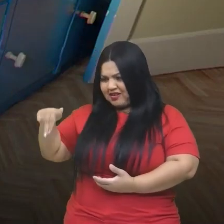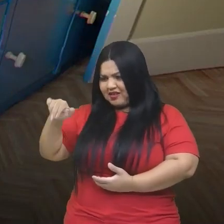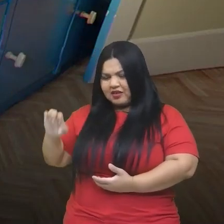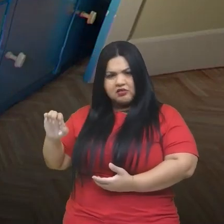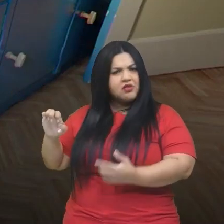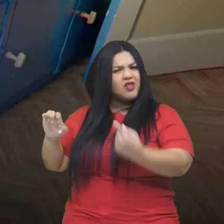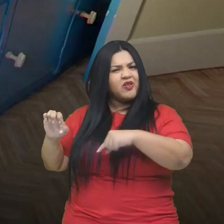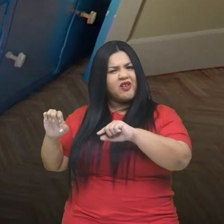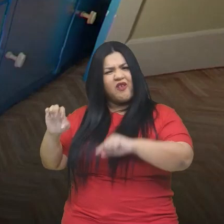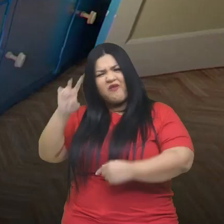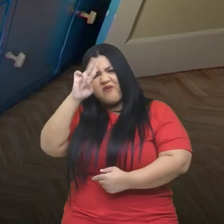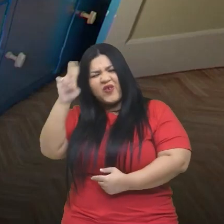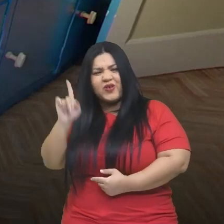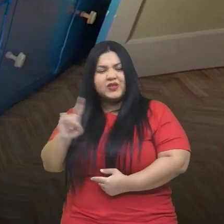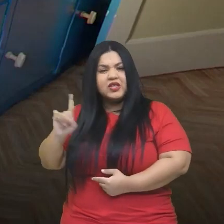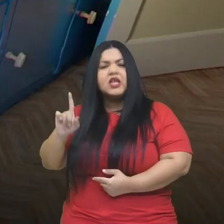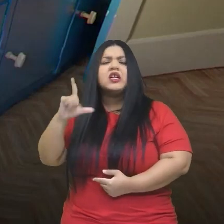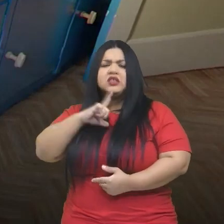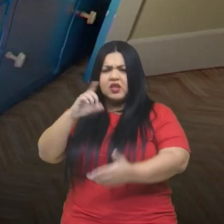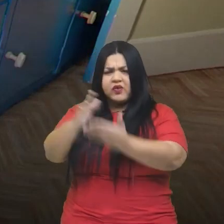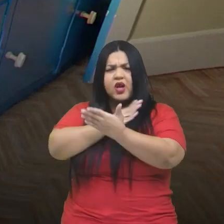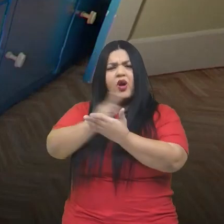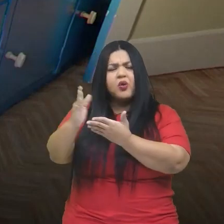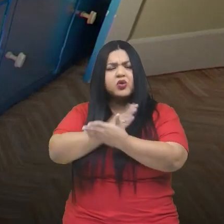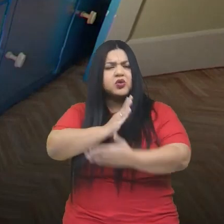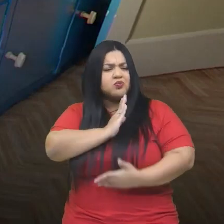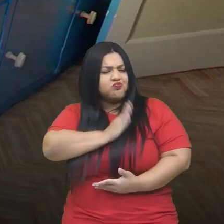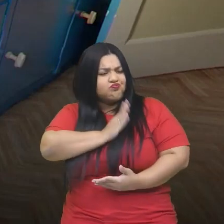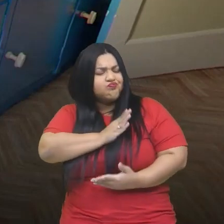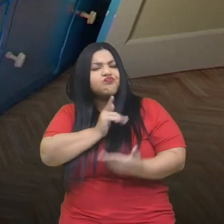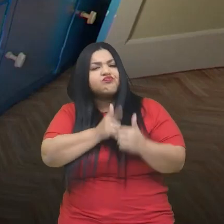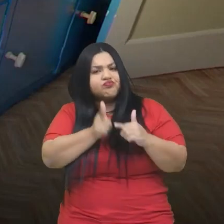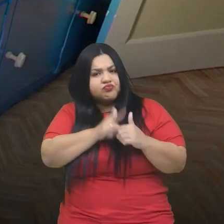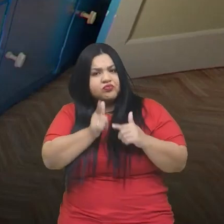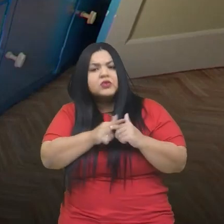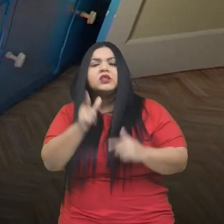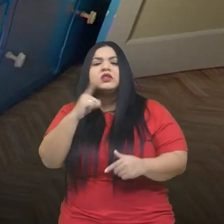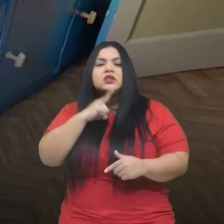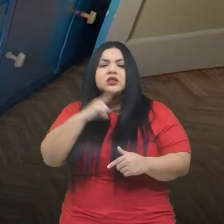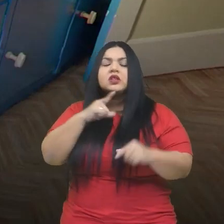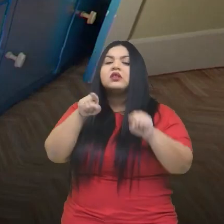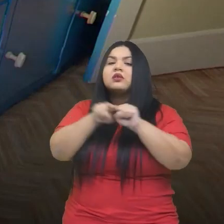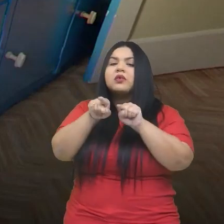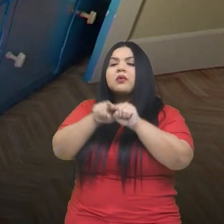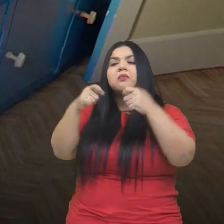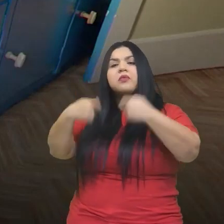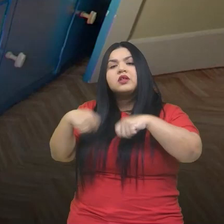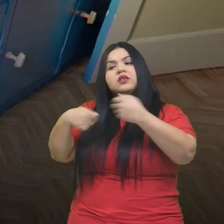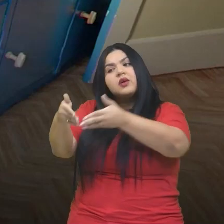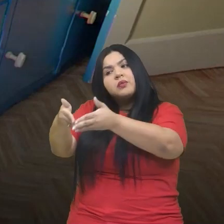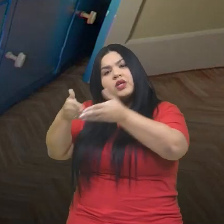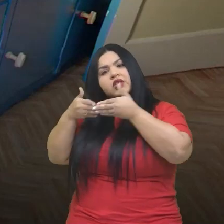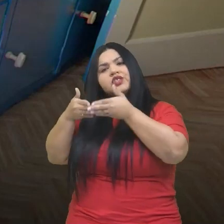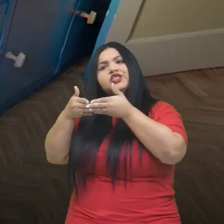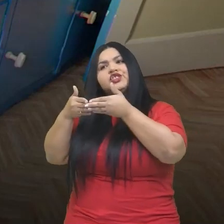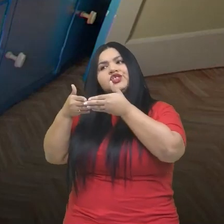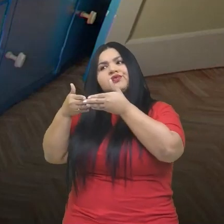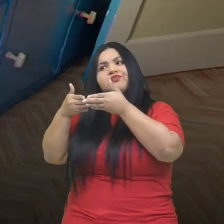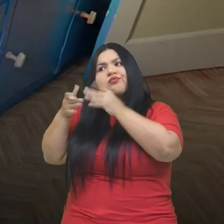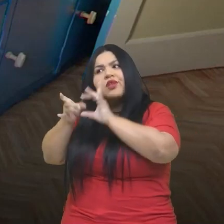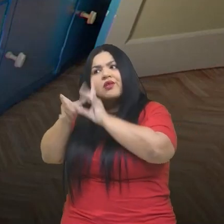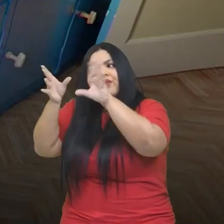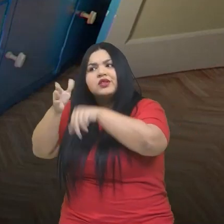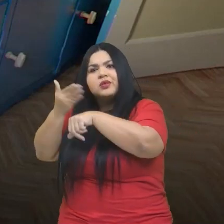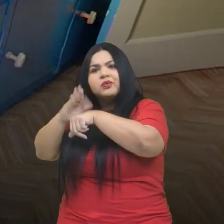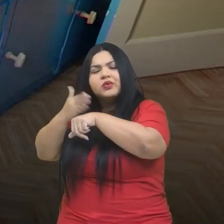né? Ela teve alguns problemas cardíacos e aí ela tinha que pedir permissão para praticar esportes, e um do que ela gostava